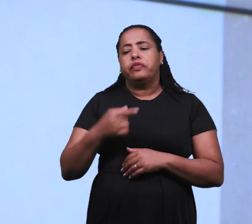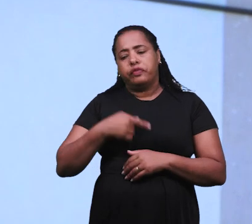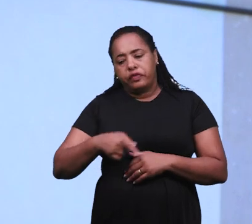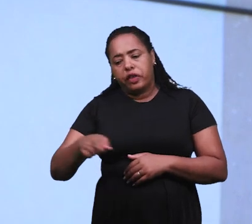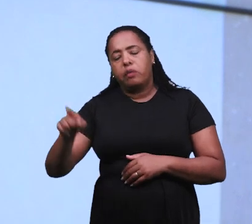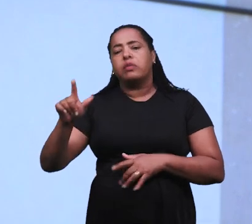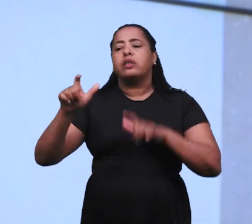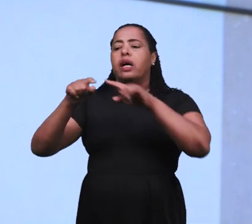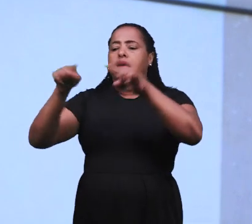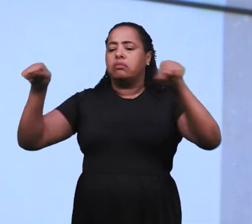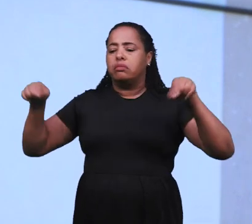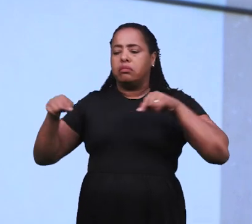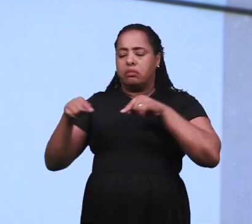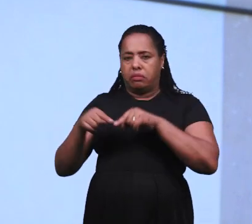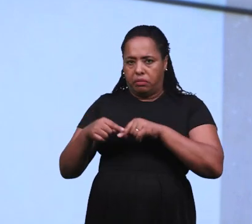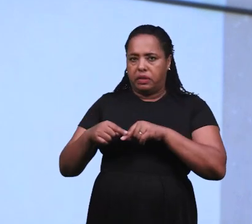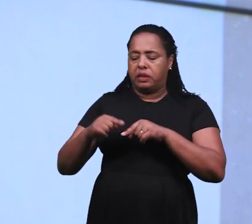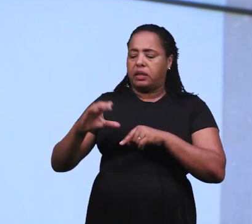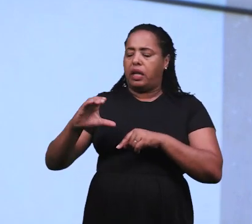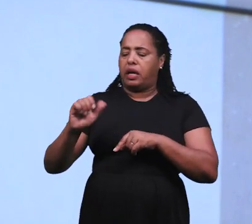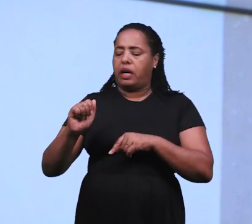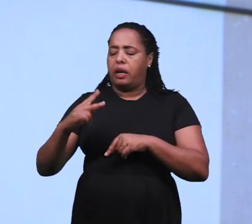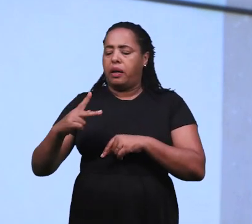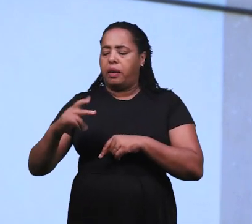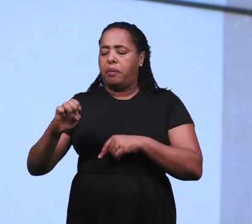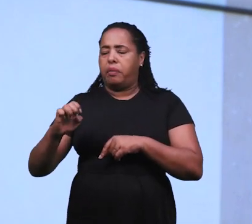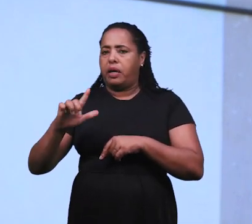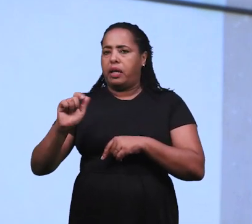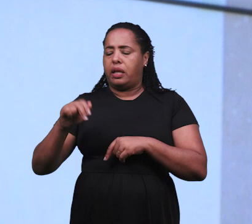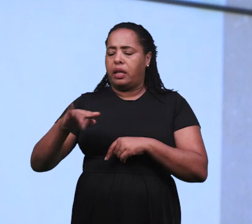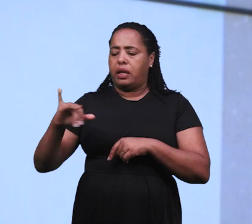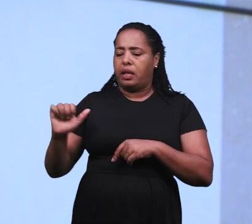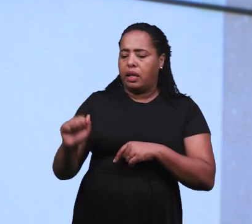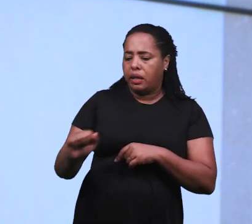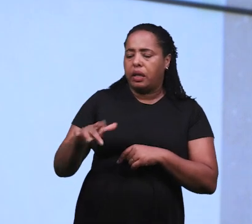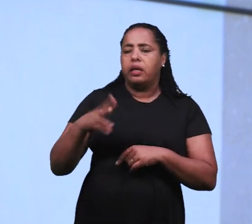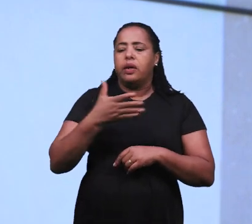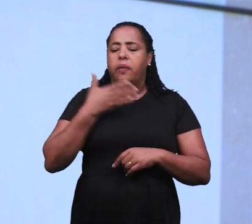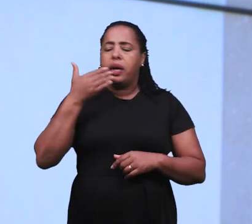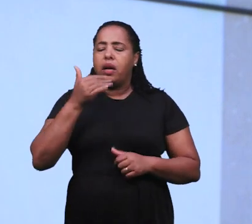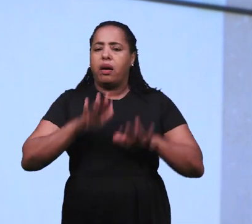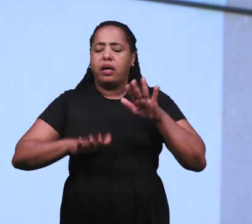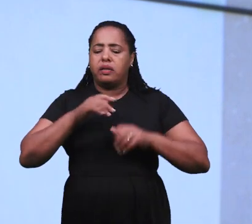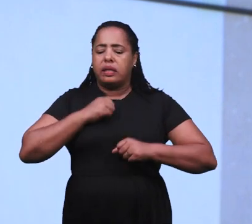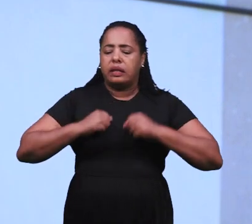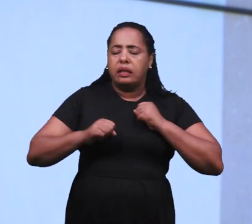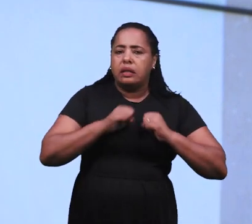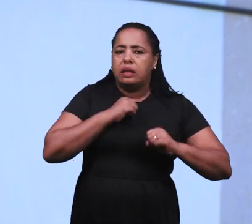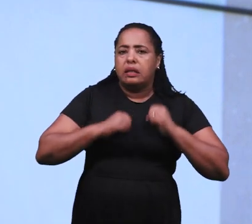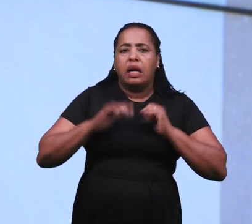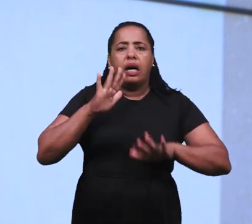capelania. Então nós temos a condição de entendê-lo melhor e ali trabalhar com questões, às vezes, ansiedade, medo. Eu lembro